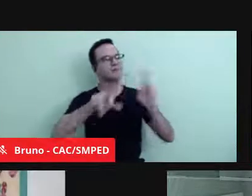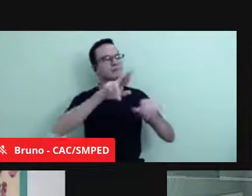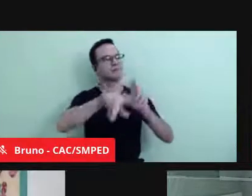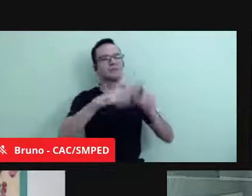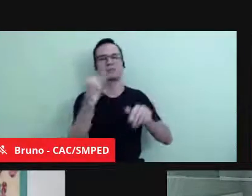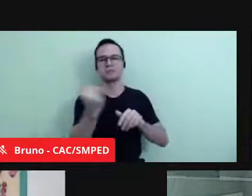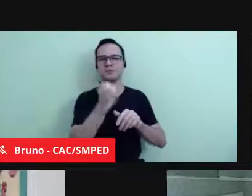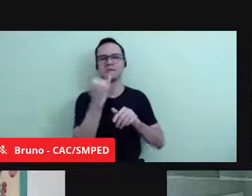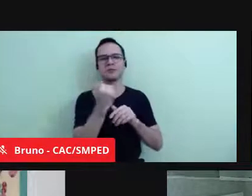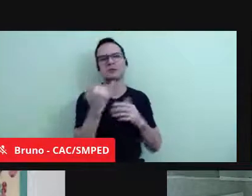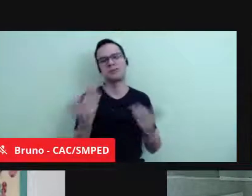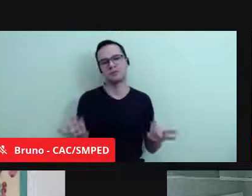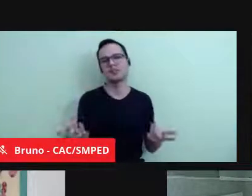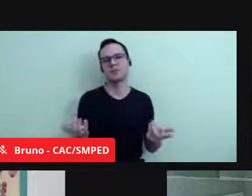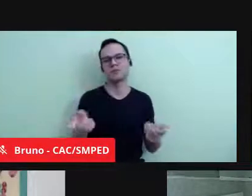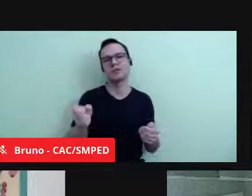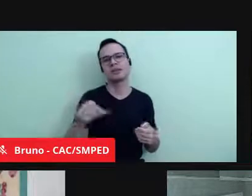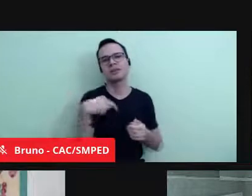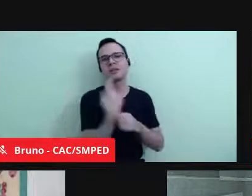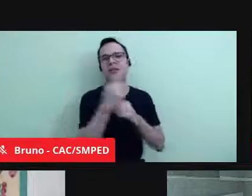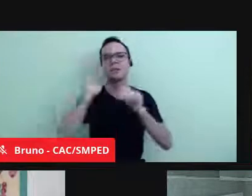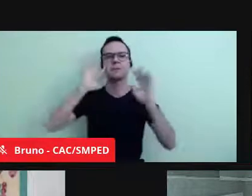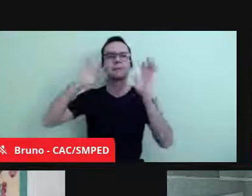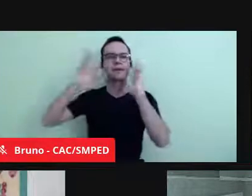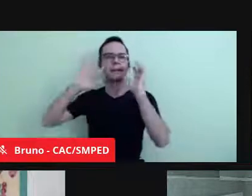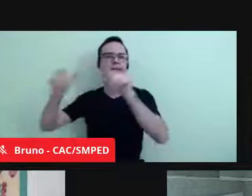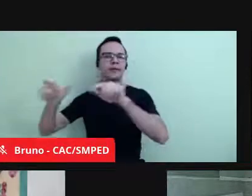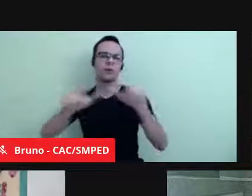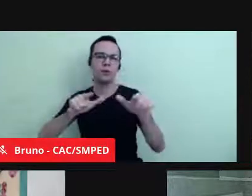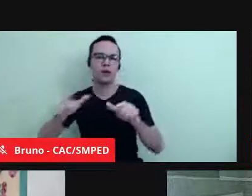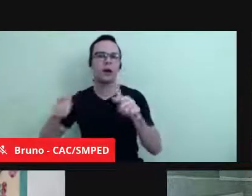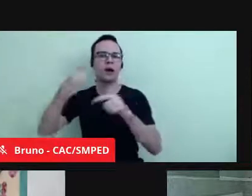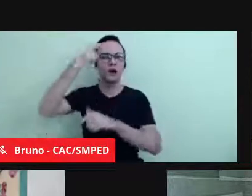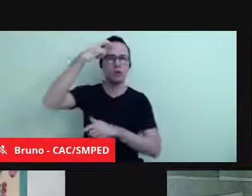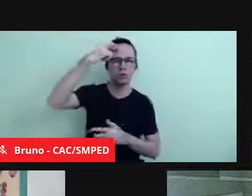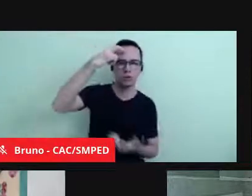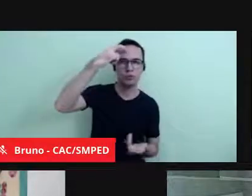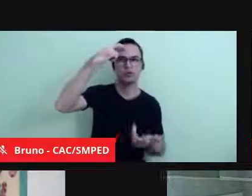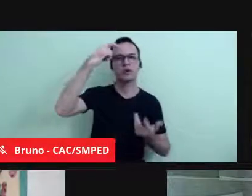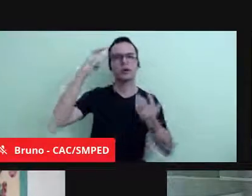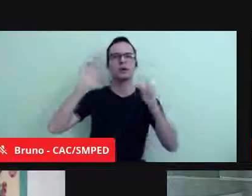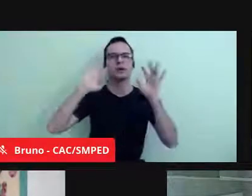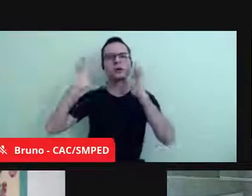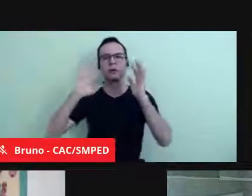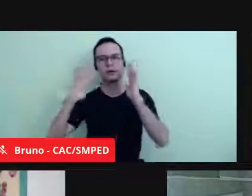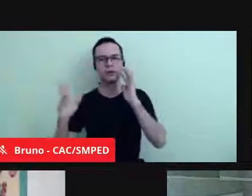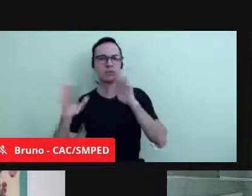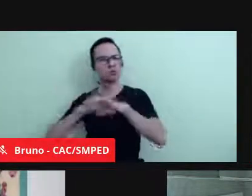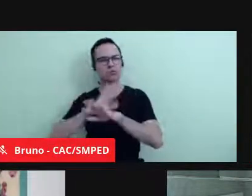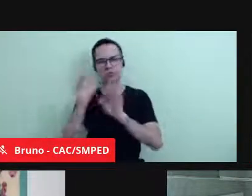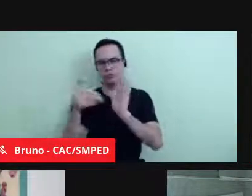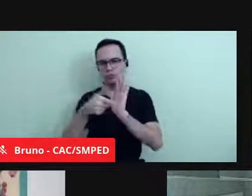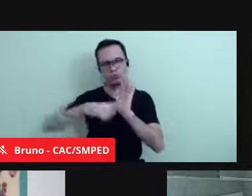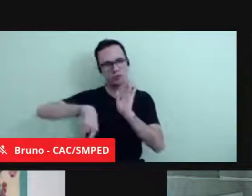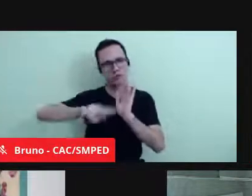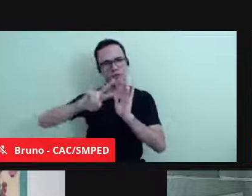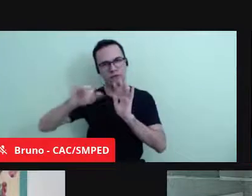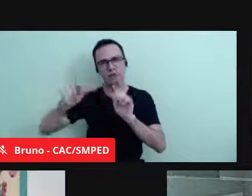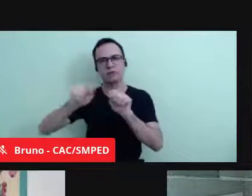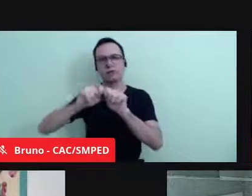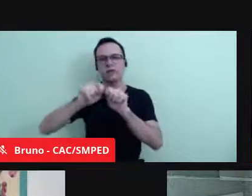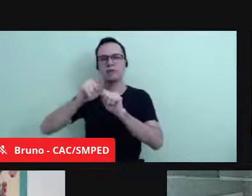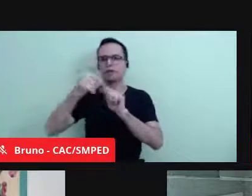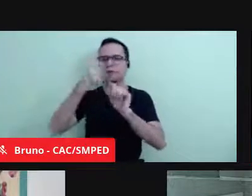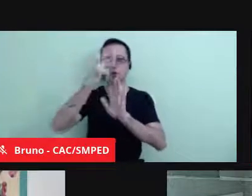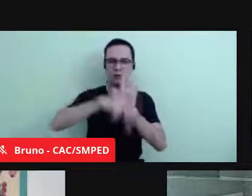como um todo, que a gente pense espaços, que a gente pense cultura, que a gente pense tudo que a gente for fazer em termos de